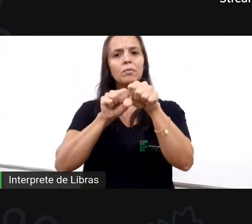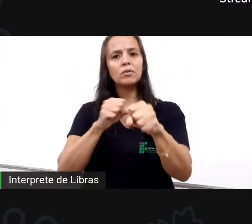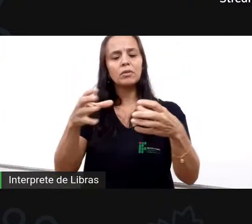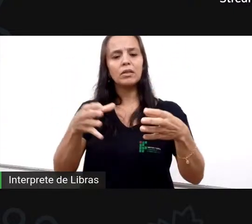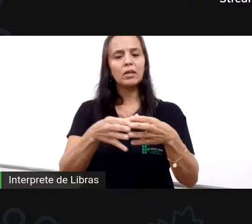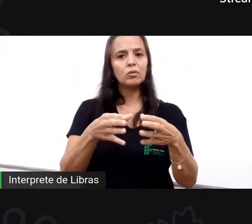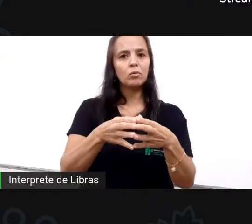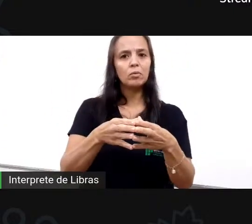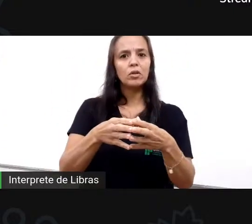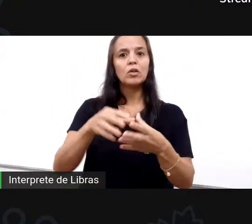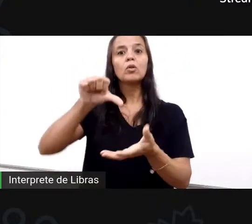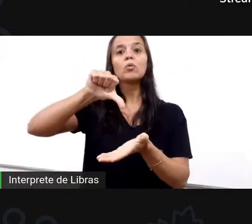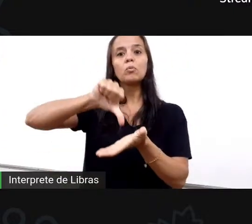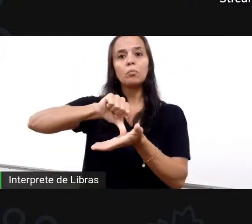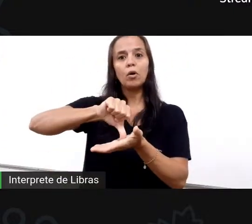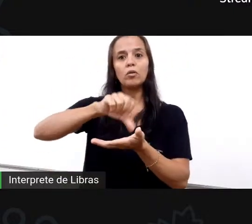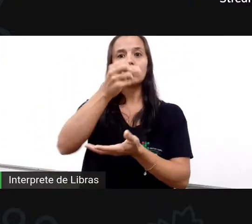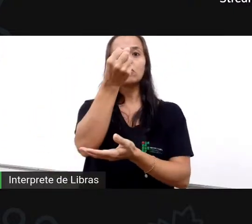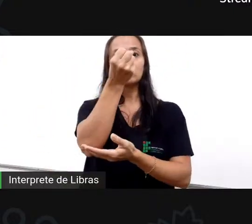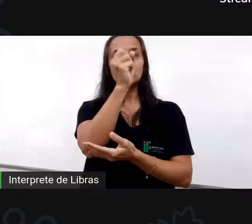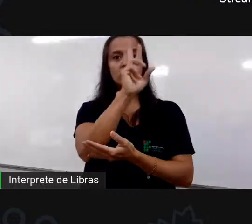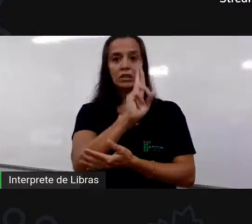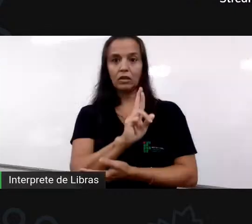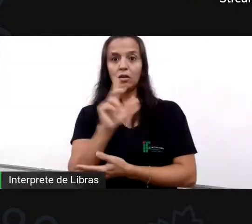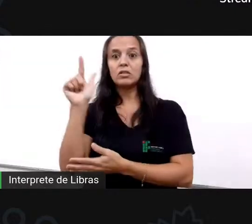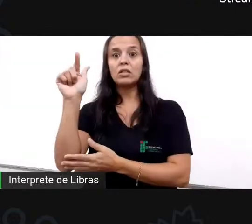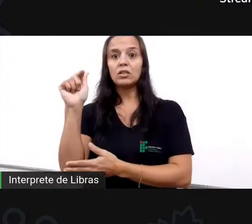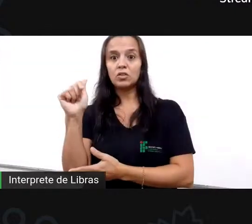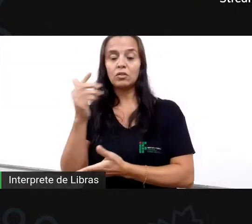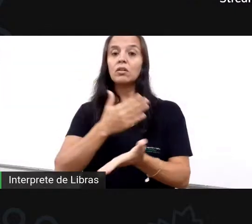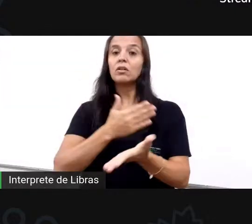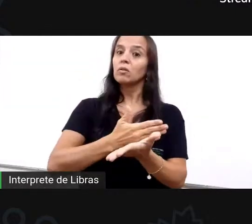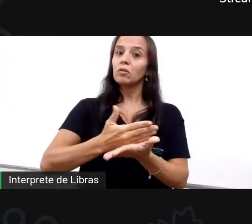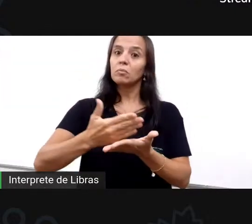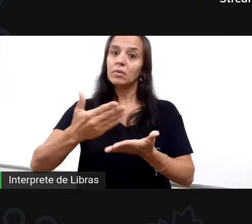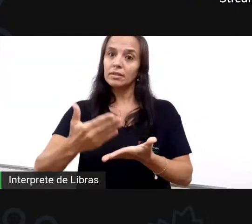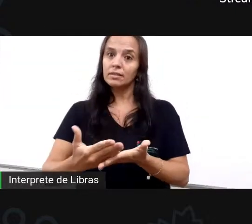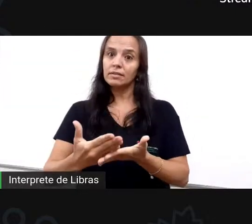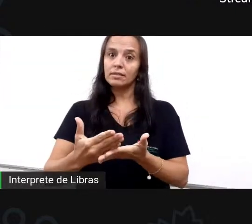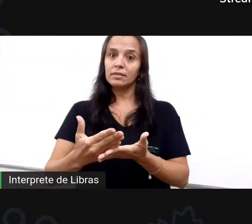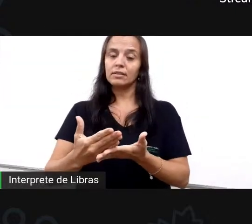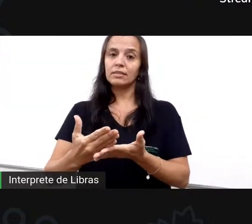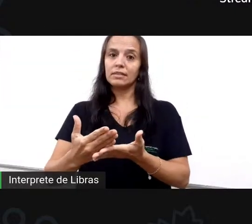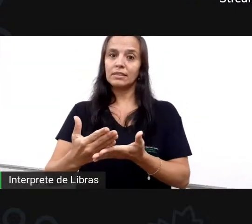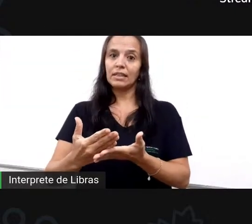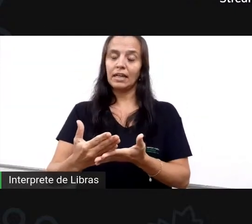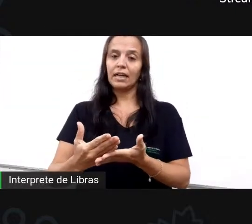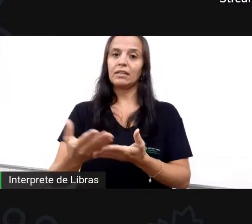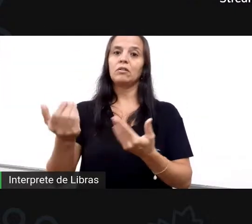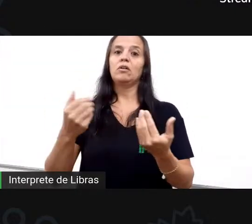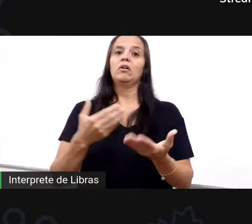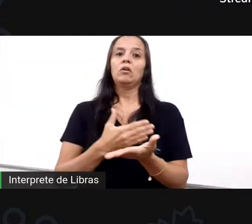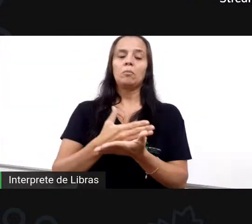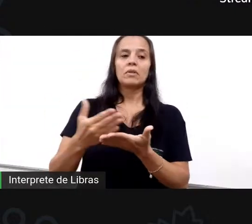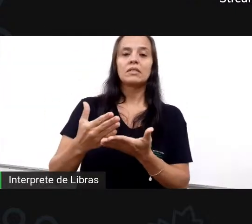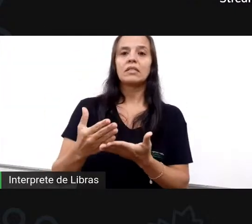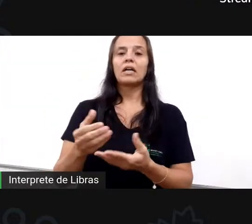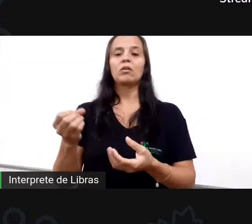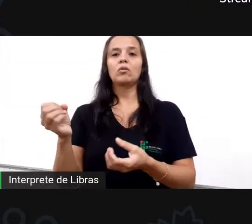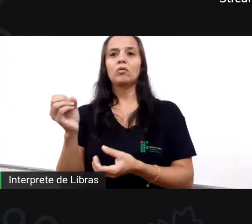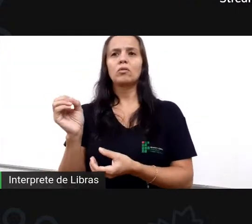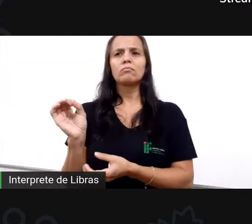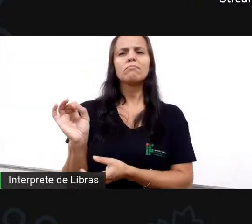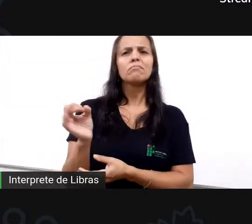polos Giruá e Santa Rosa, que iniciaram a caminhada de aquisição de novos conhecimentos